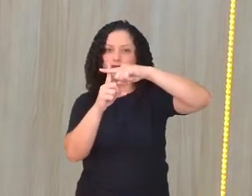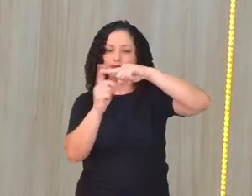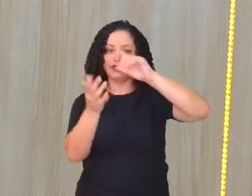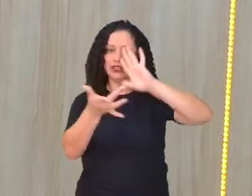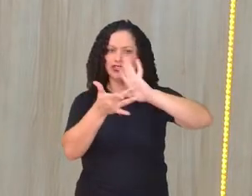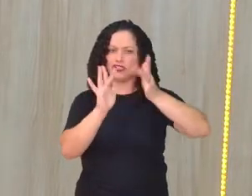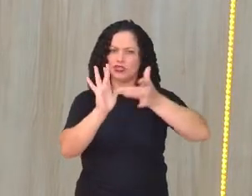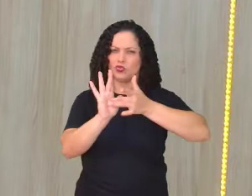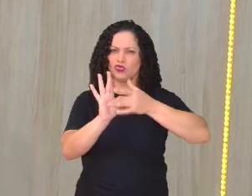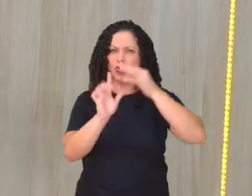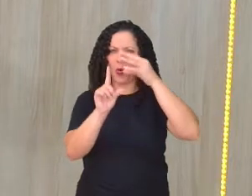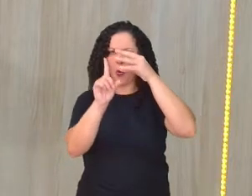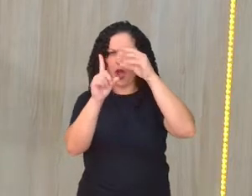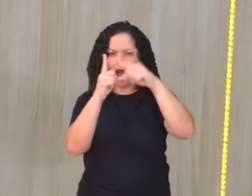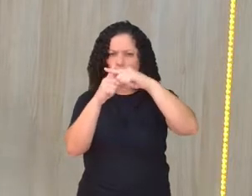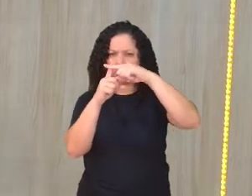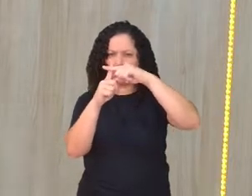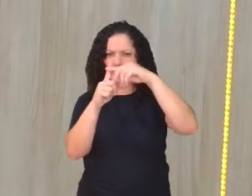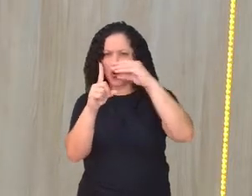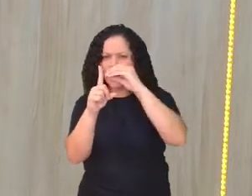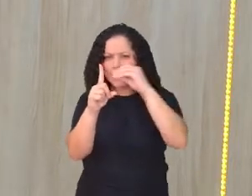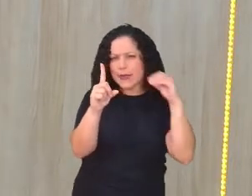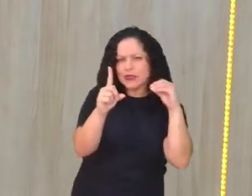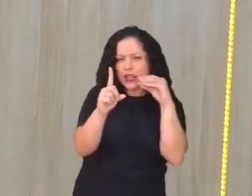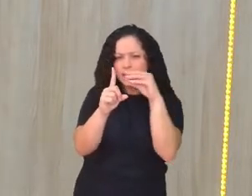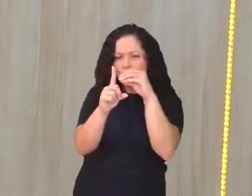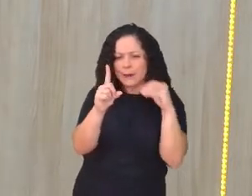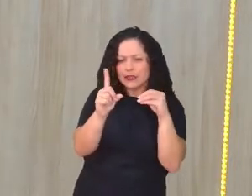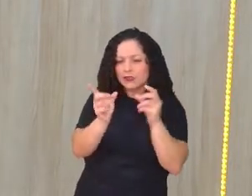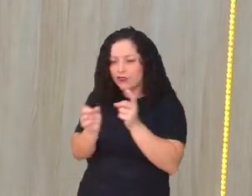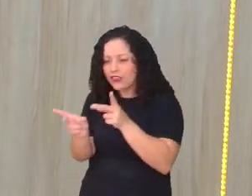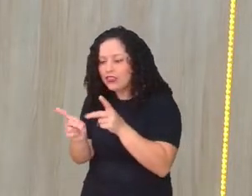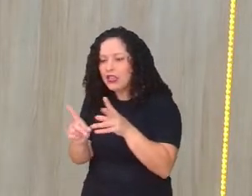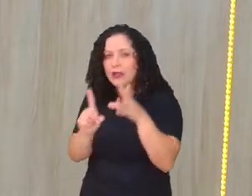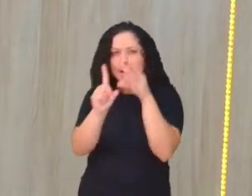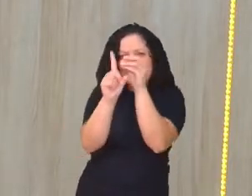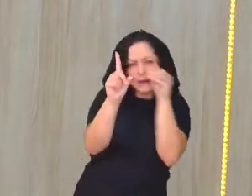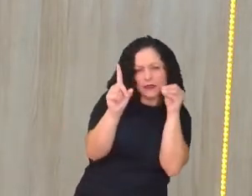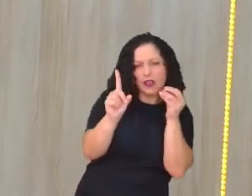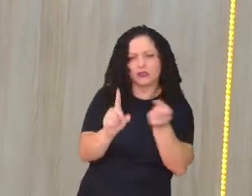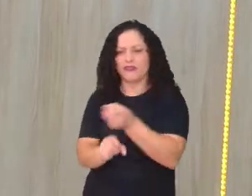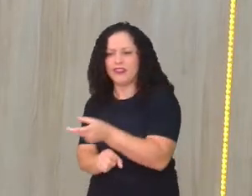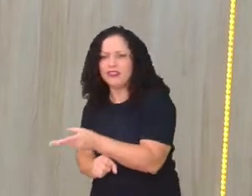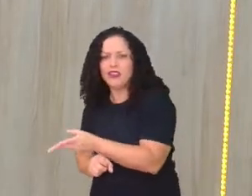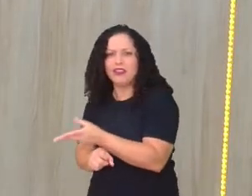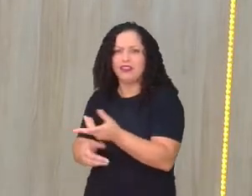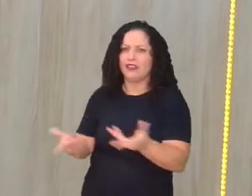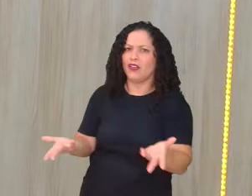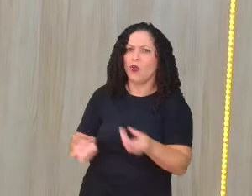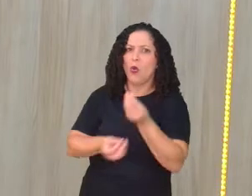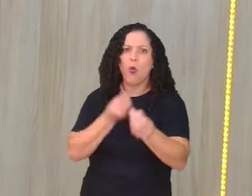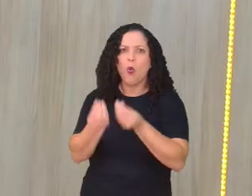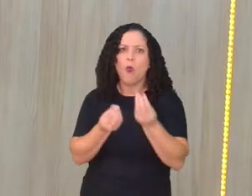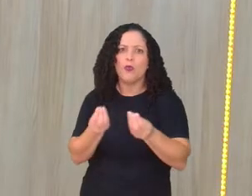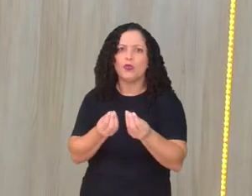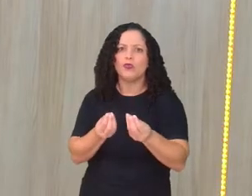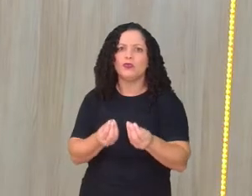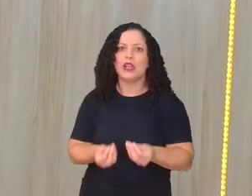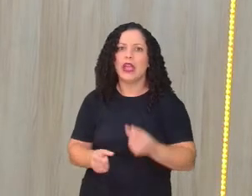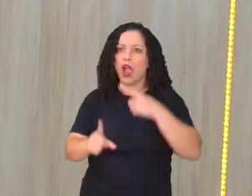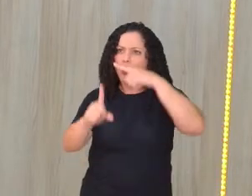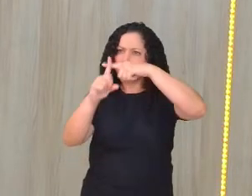para fazer um caminho que ligava Roma a grandes cidades ali no resto da Europa, né? Então, para vocês verem,